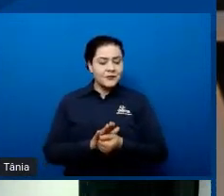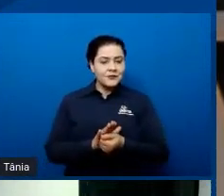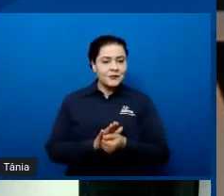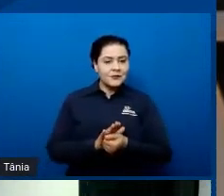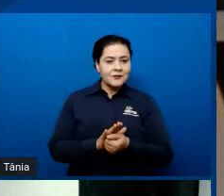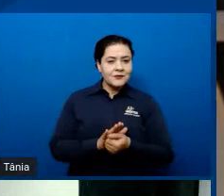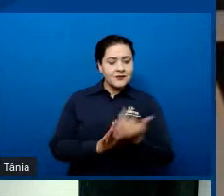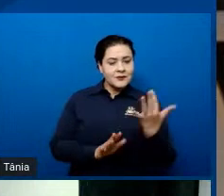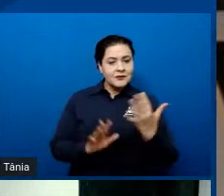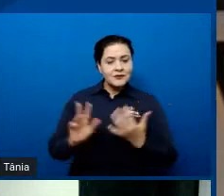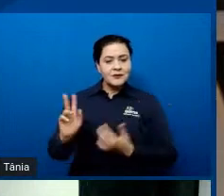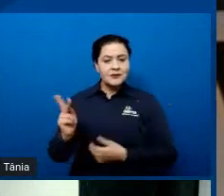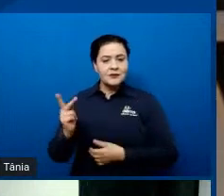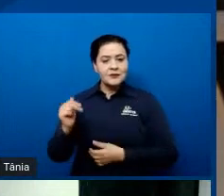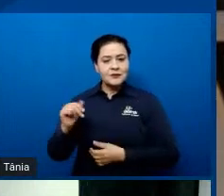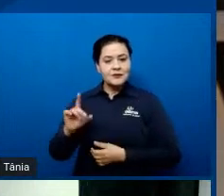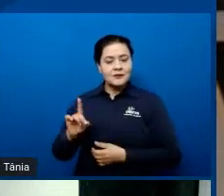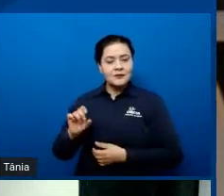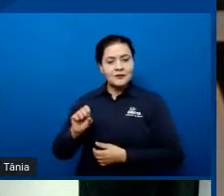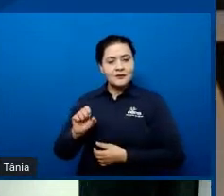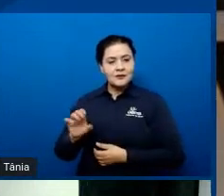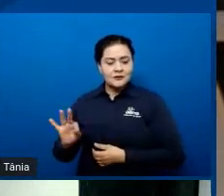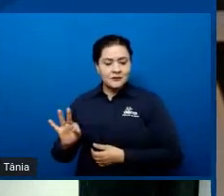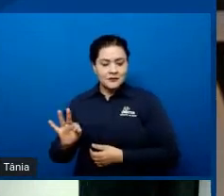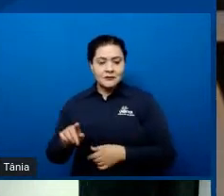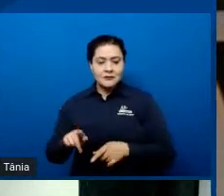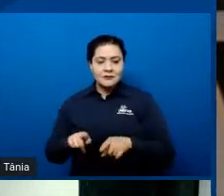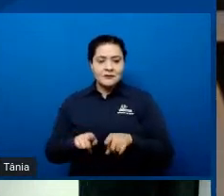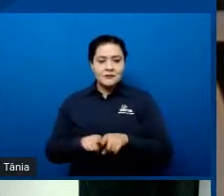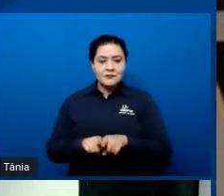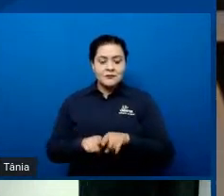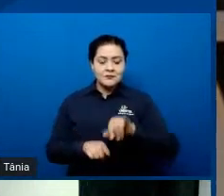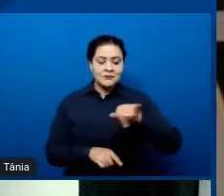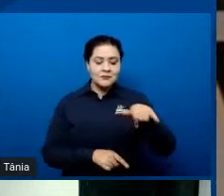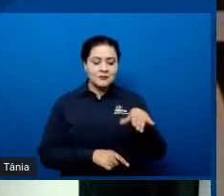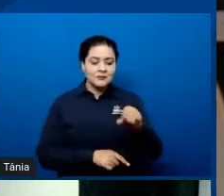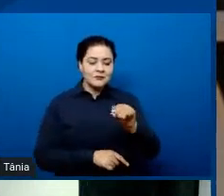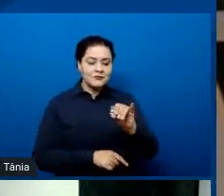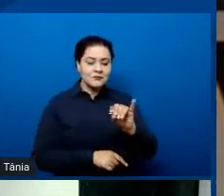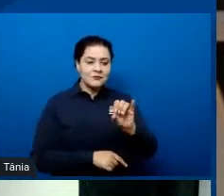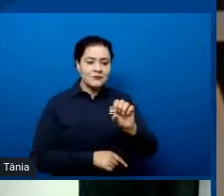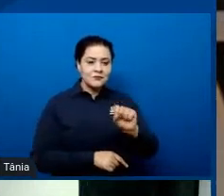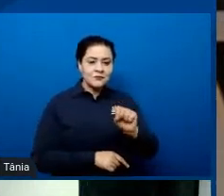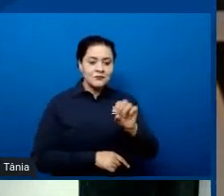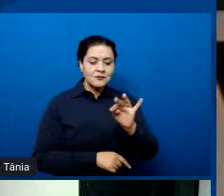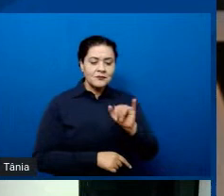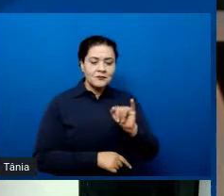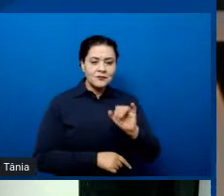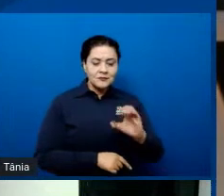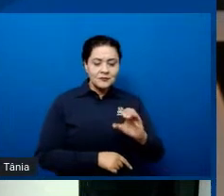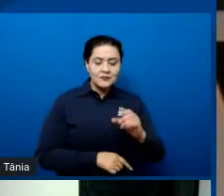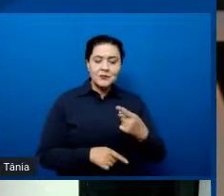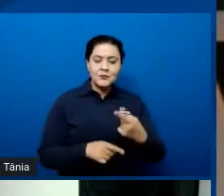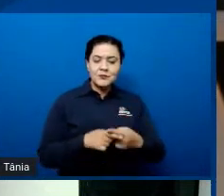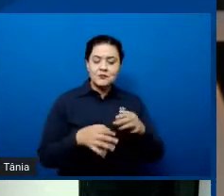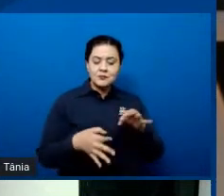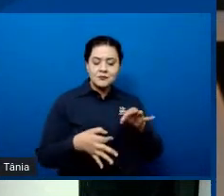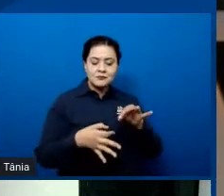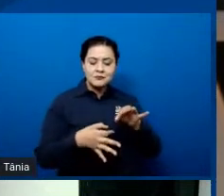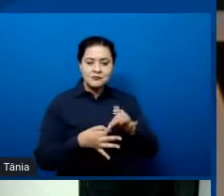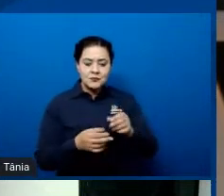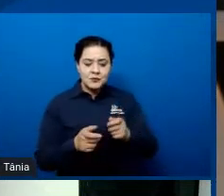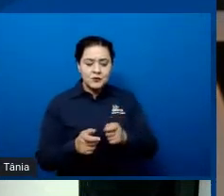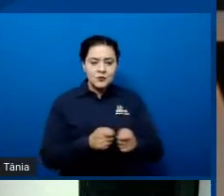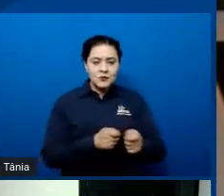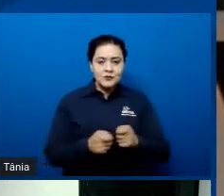handsets, que são joysticks, tá, específicos para poder controlar esse ambiente virtual. Na realidade aumentada,